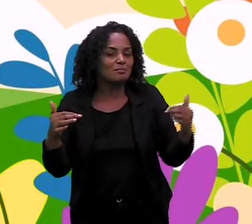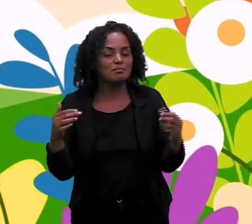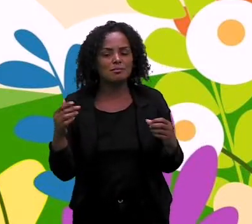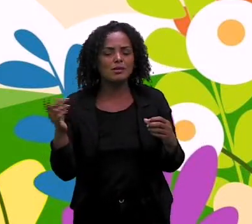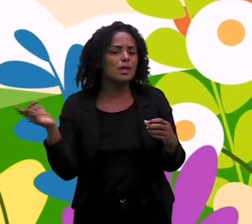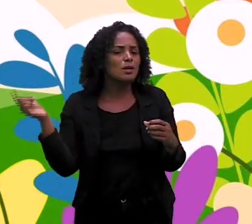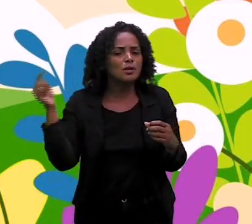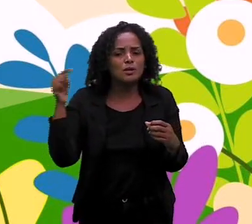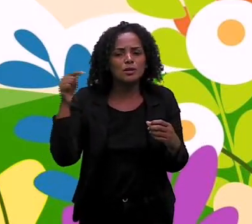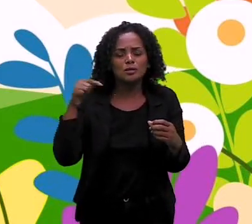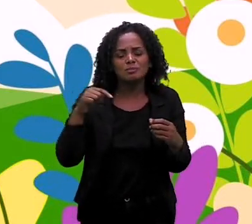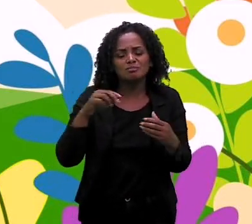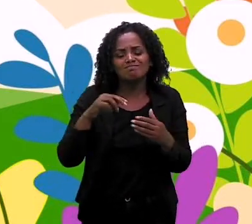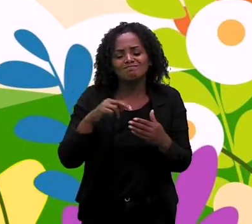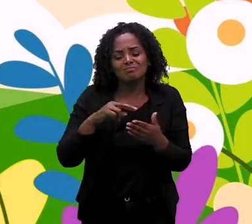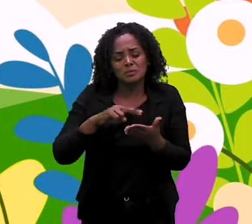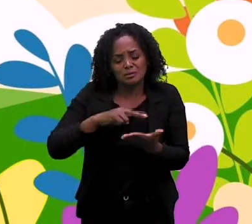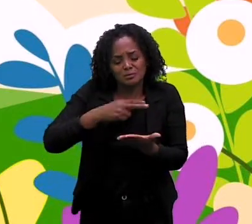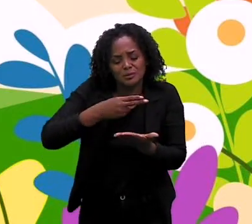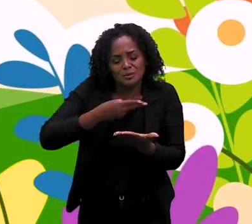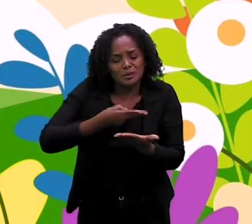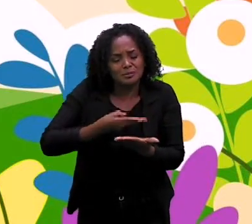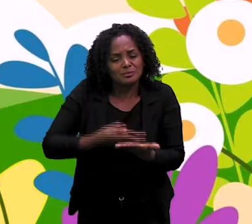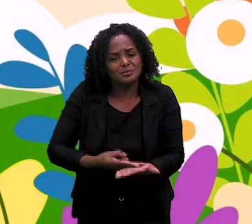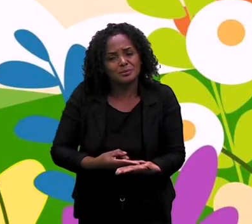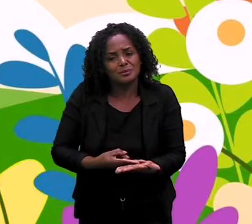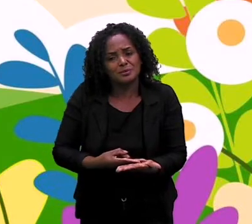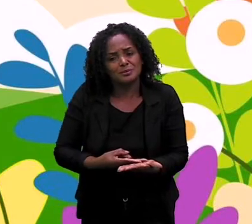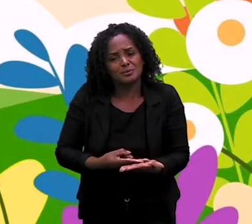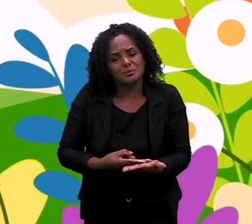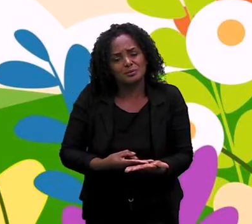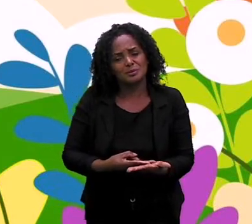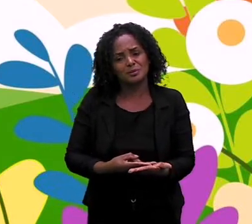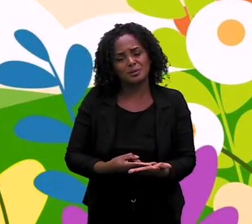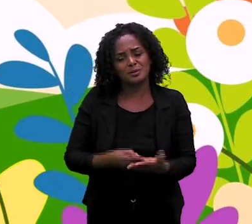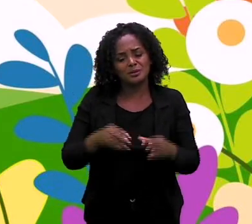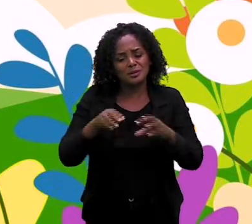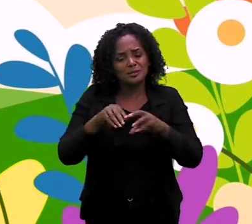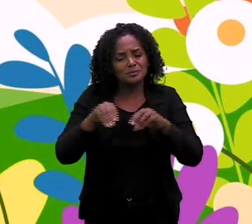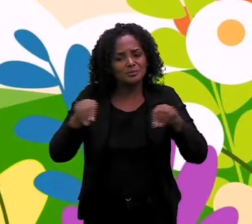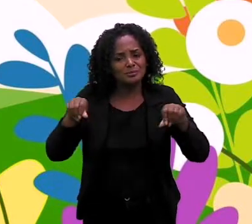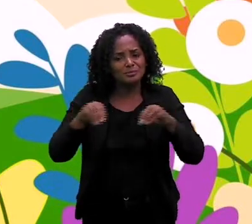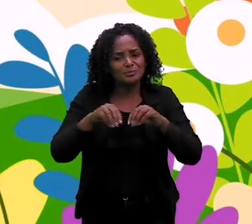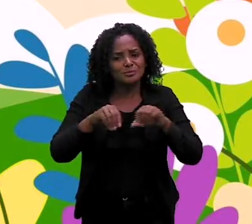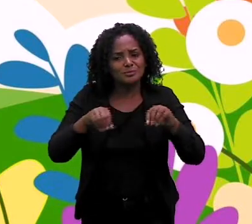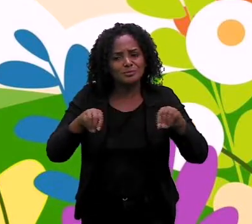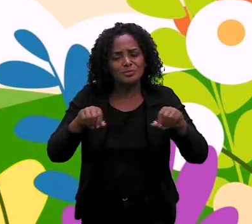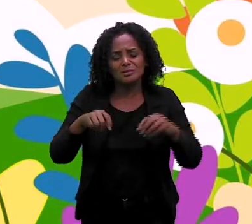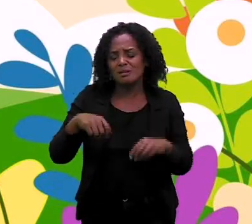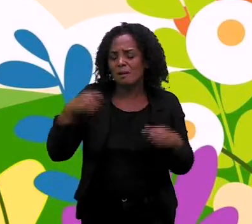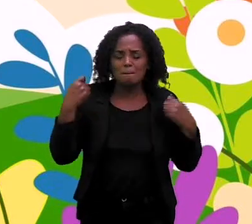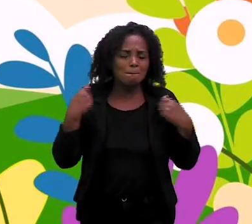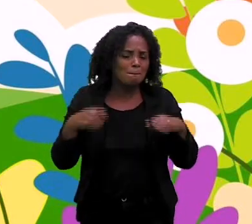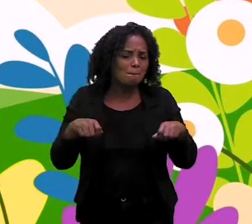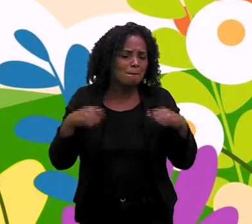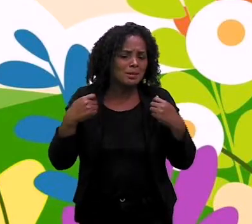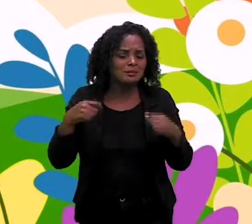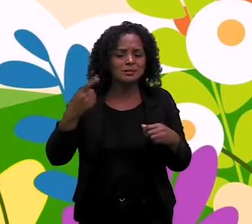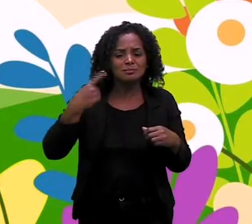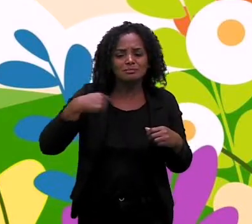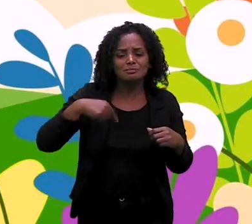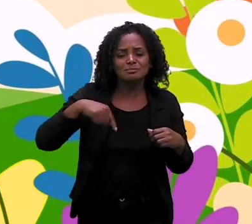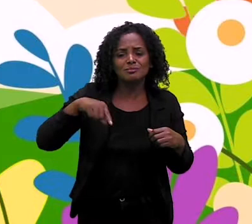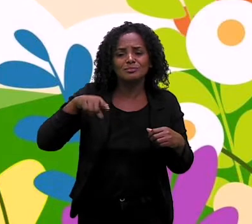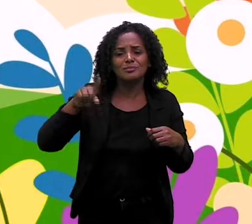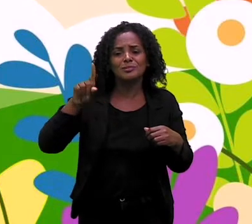aqui caída nessa terra seca e eu preciso ser levada para um